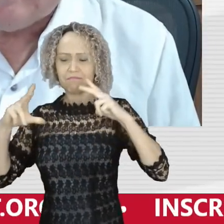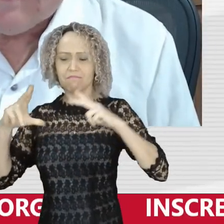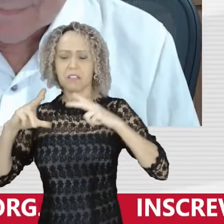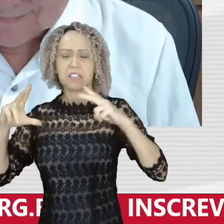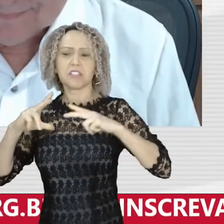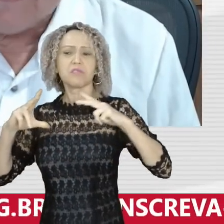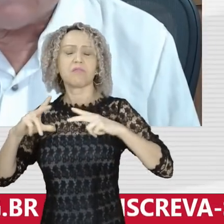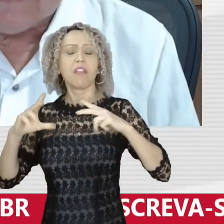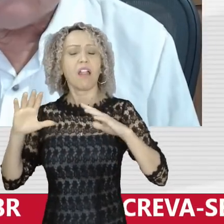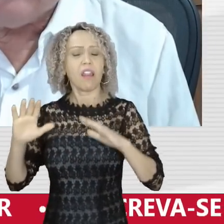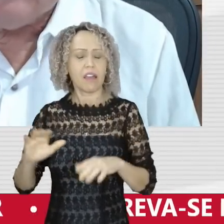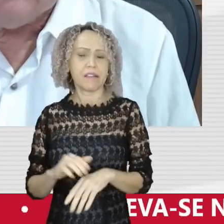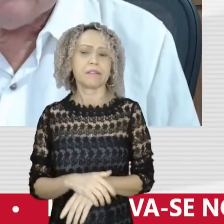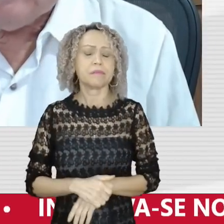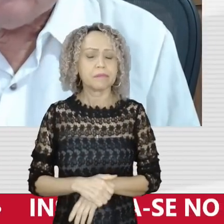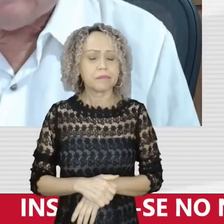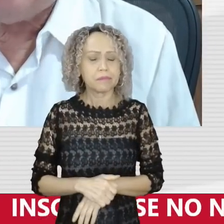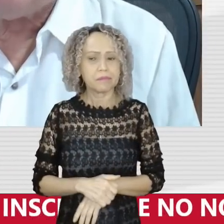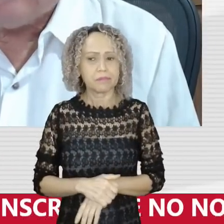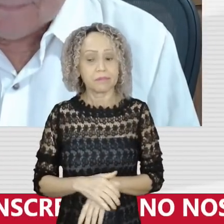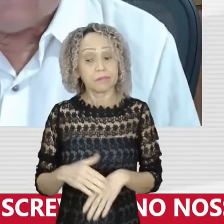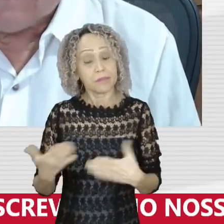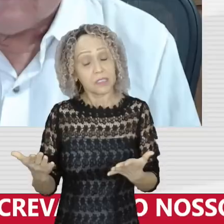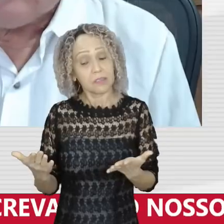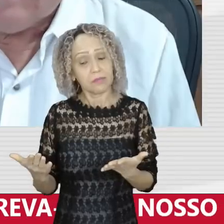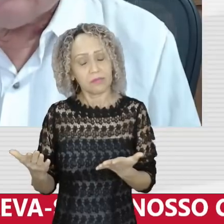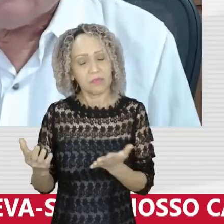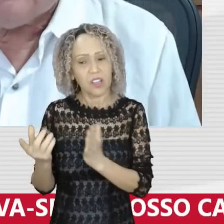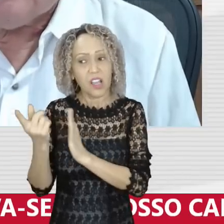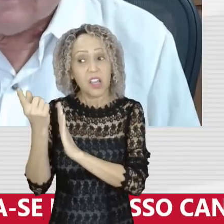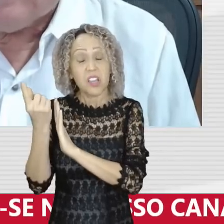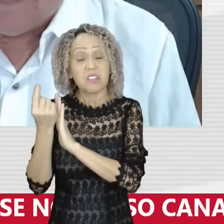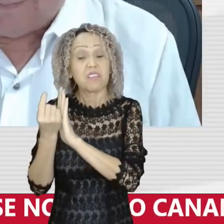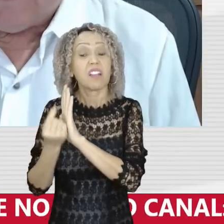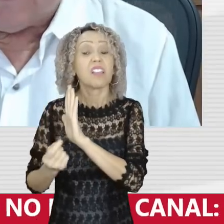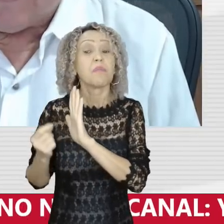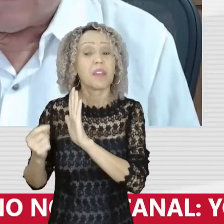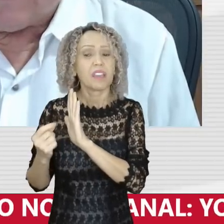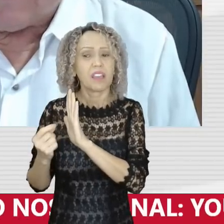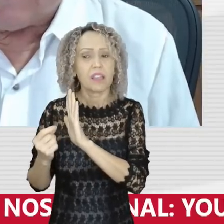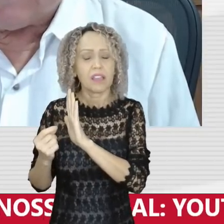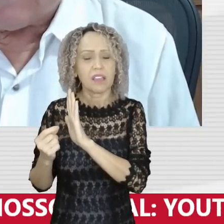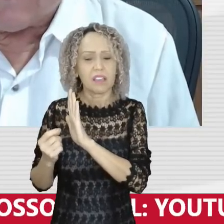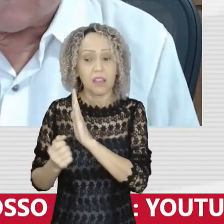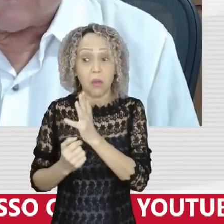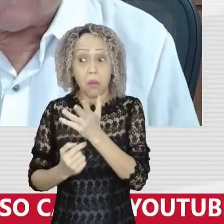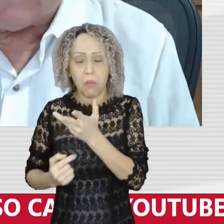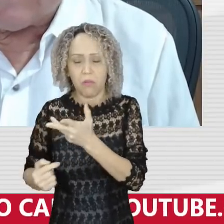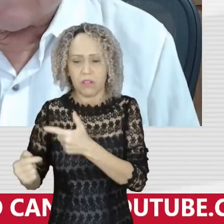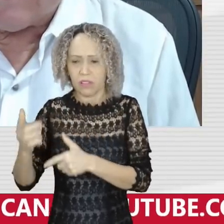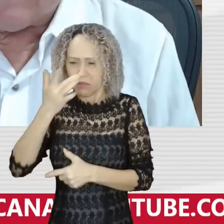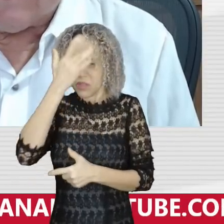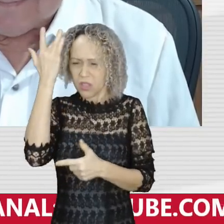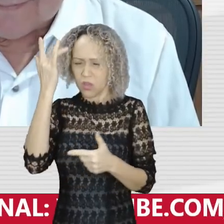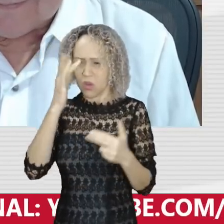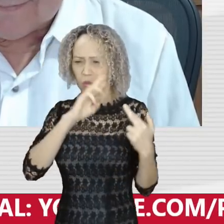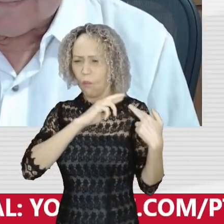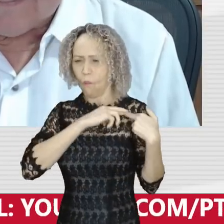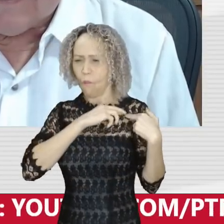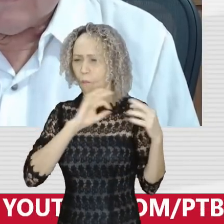Exatamente. É sempre financiamento, né? É isso que interessa a muita gente que não tem responsabilidade.